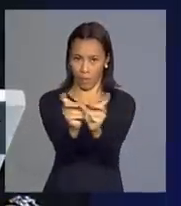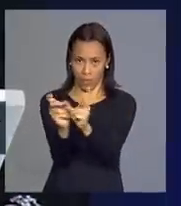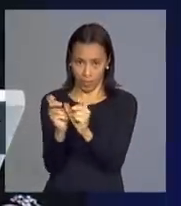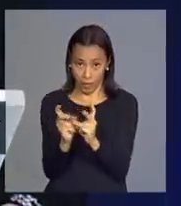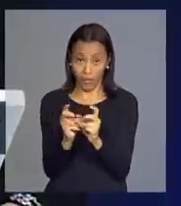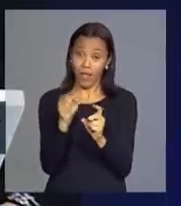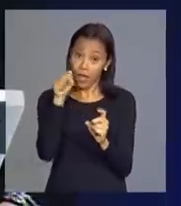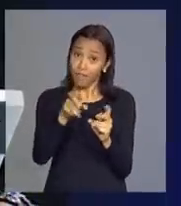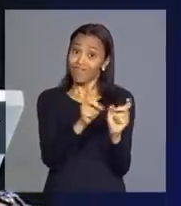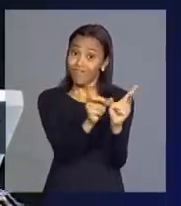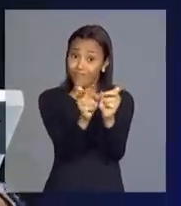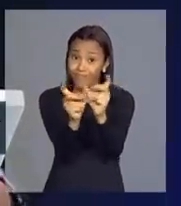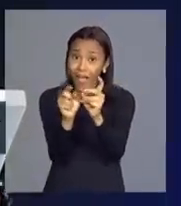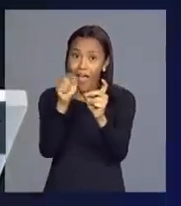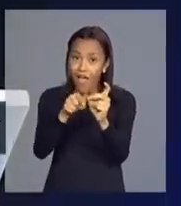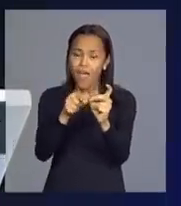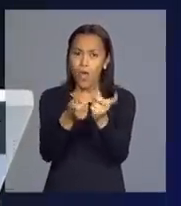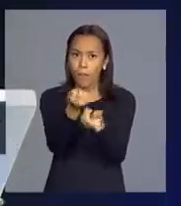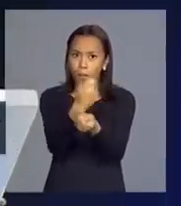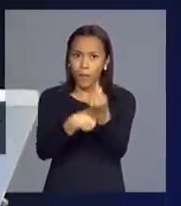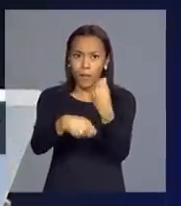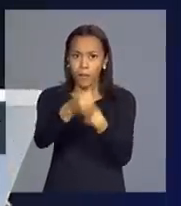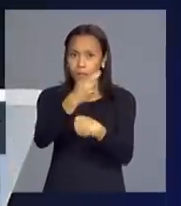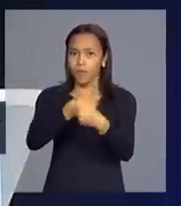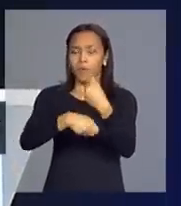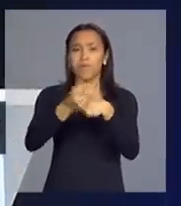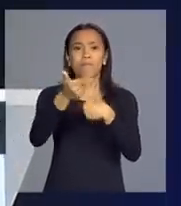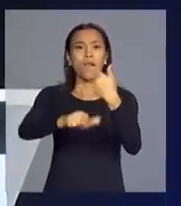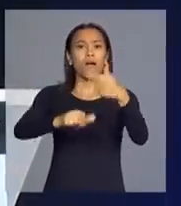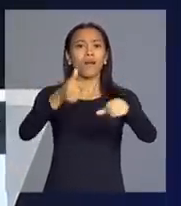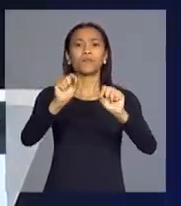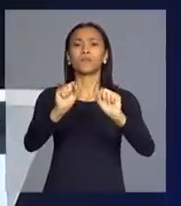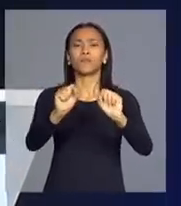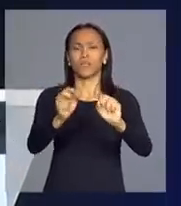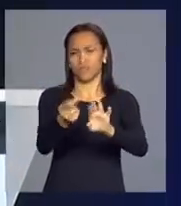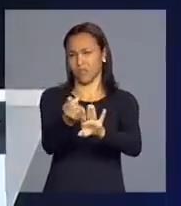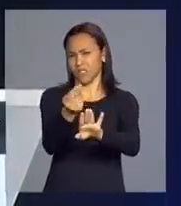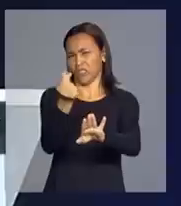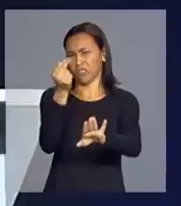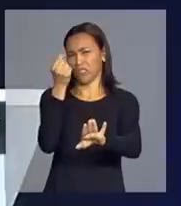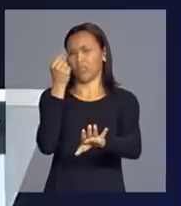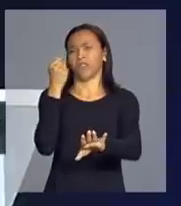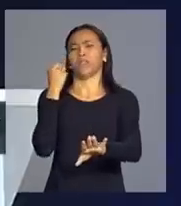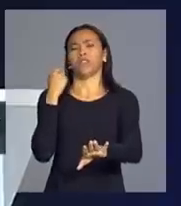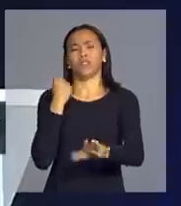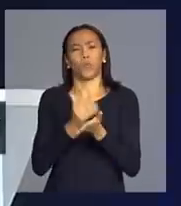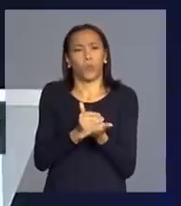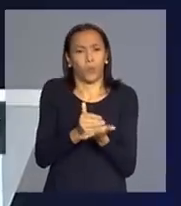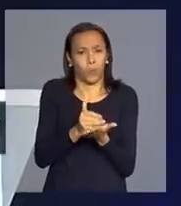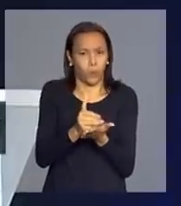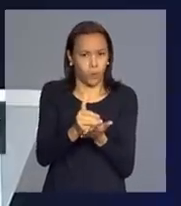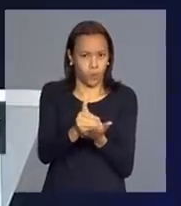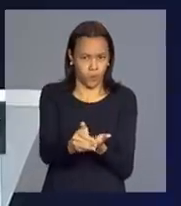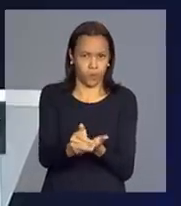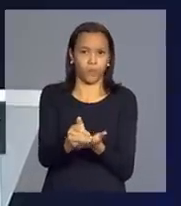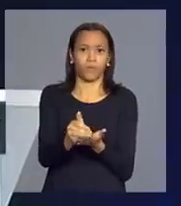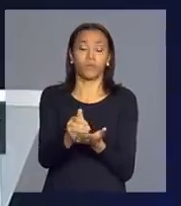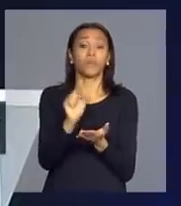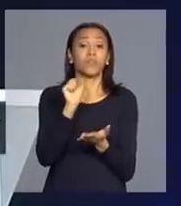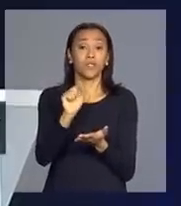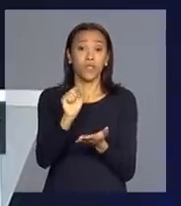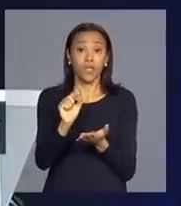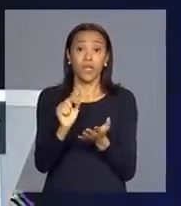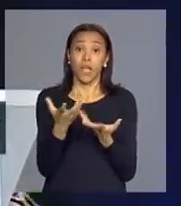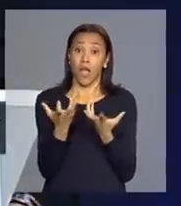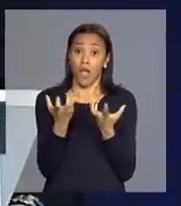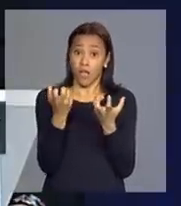talvez a atividade econômica mais antiga da humanidade. E ele assume,